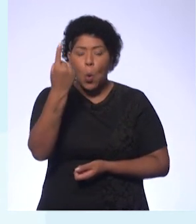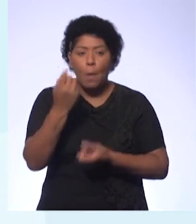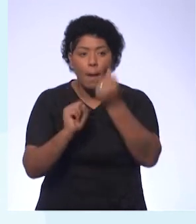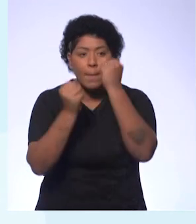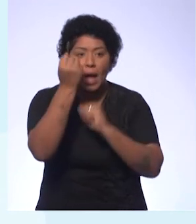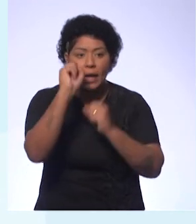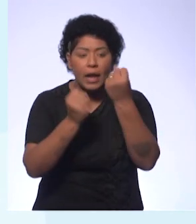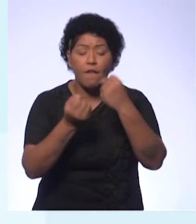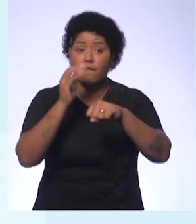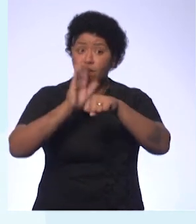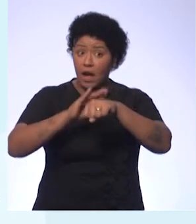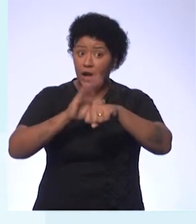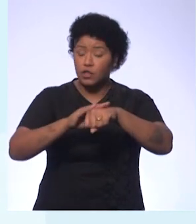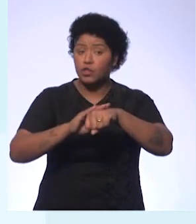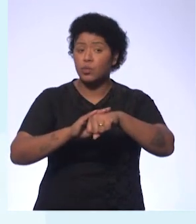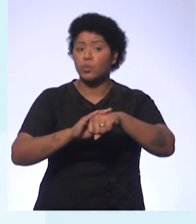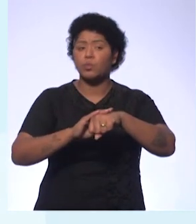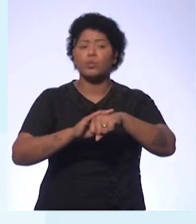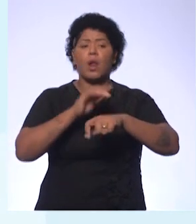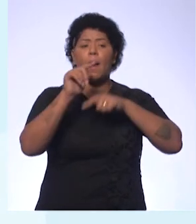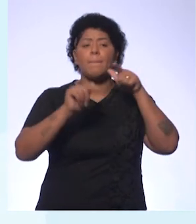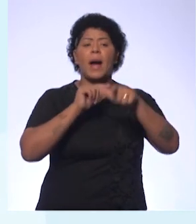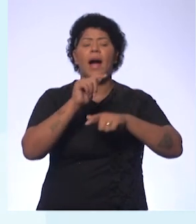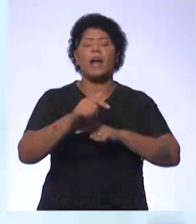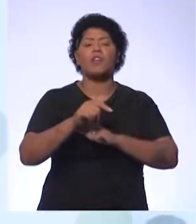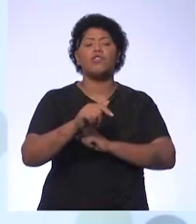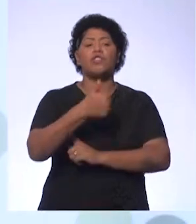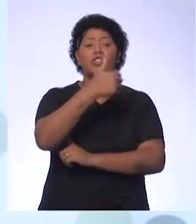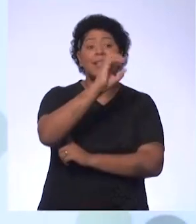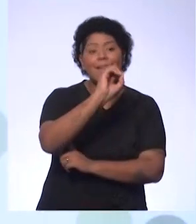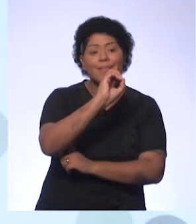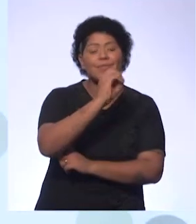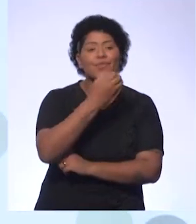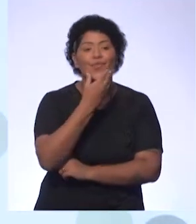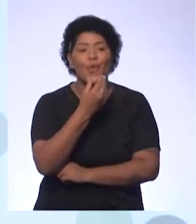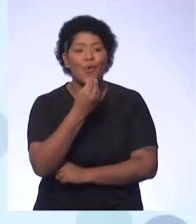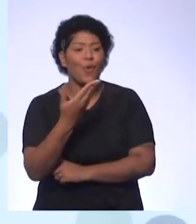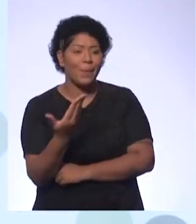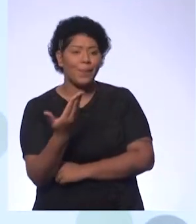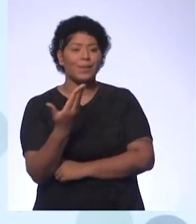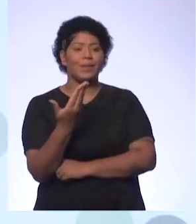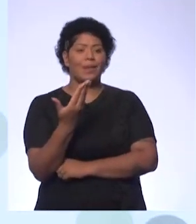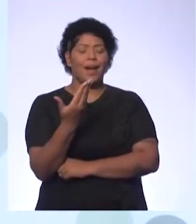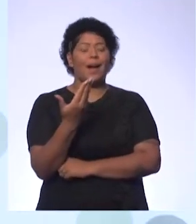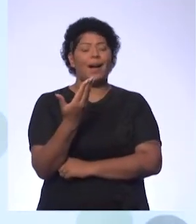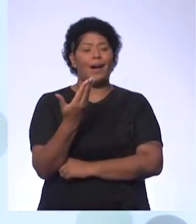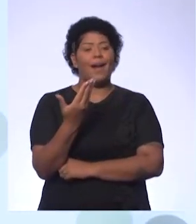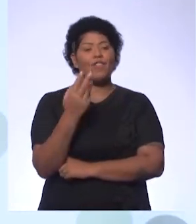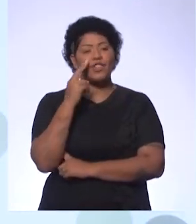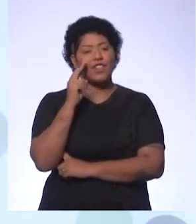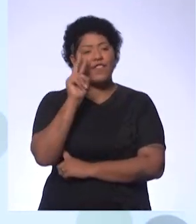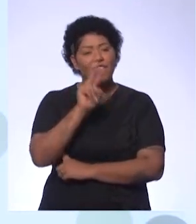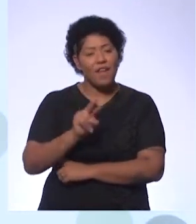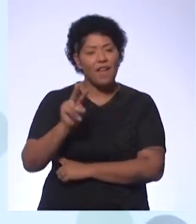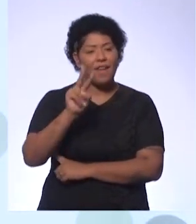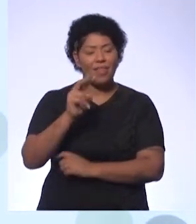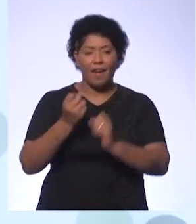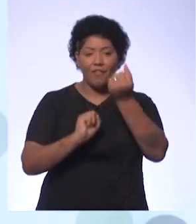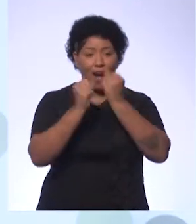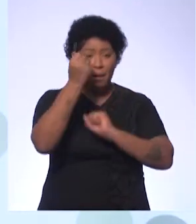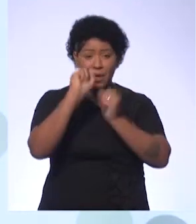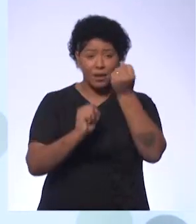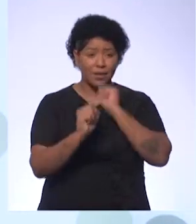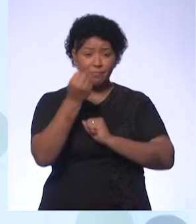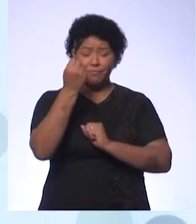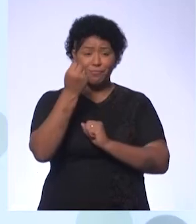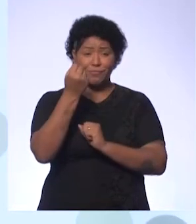isso, Pro? Uma máquina faz o trabalho de 10 homens. Então, não é necessário mais tantos operários em uma fábrica. Eles não precisam mais de tantas pessoas.